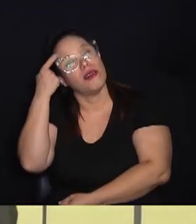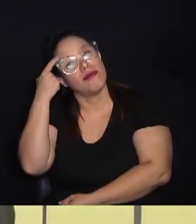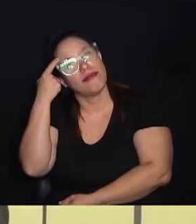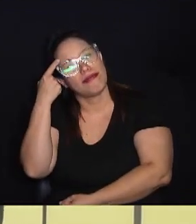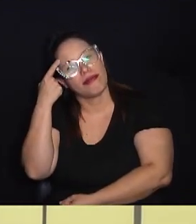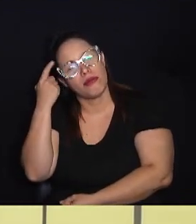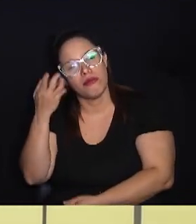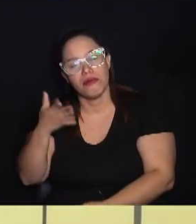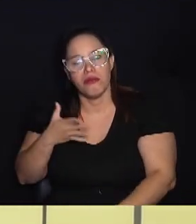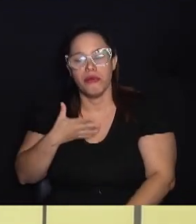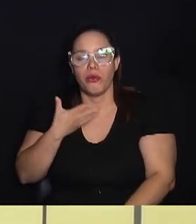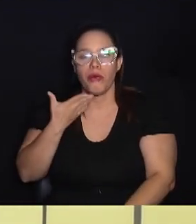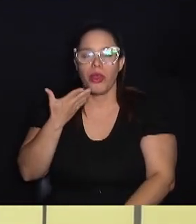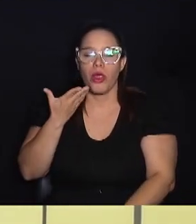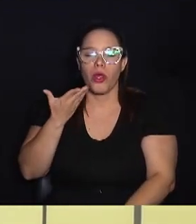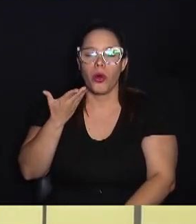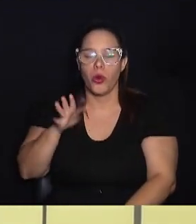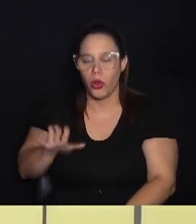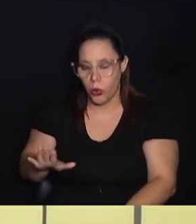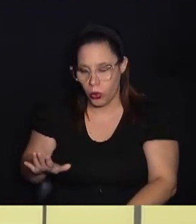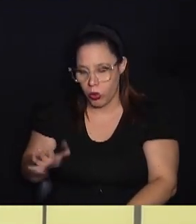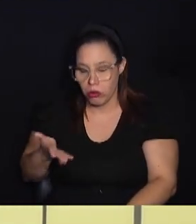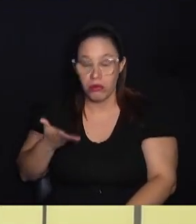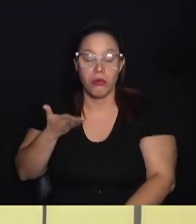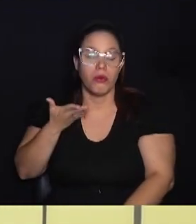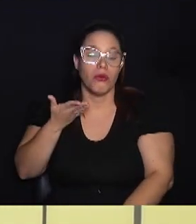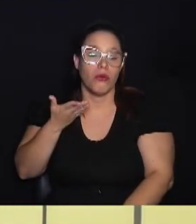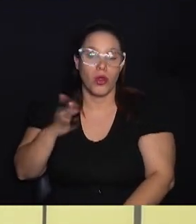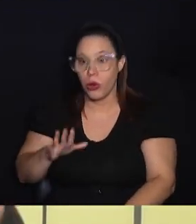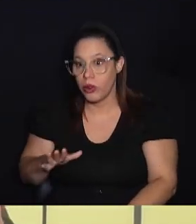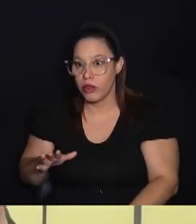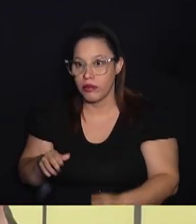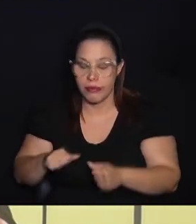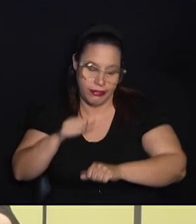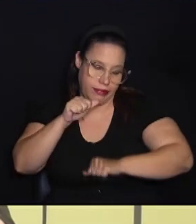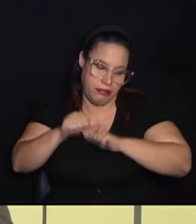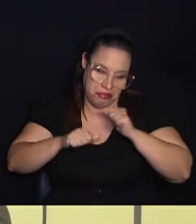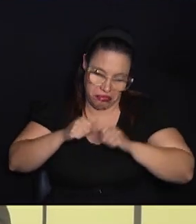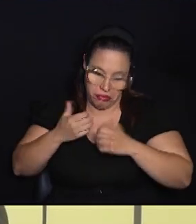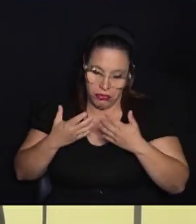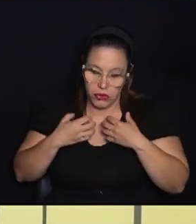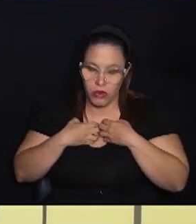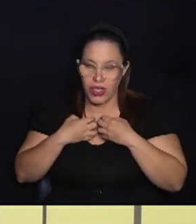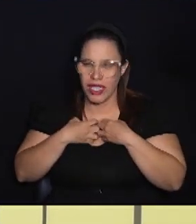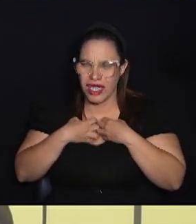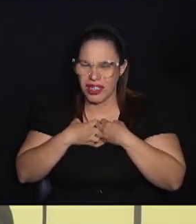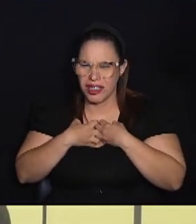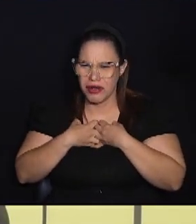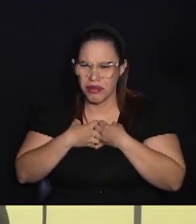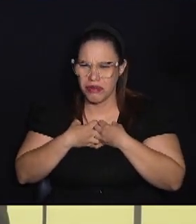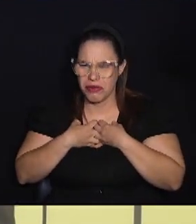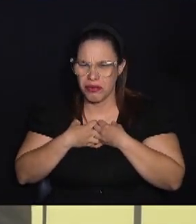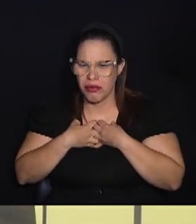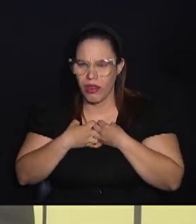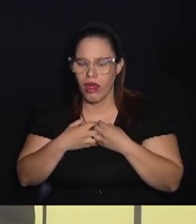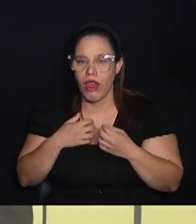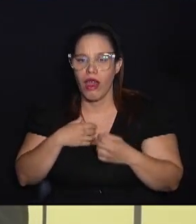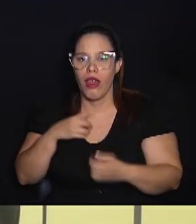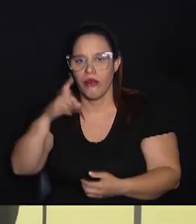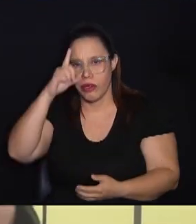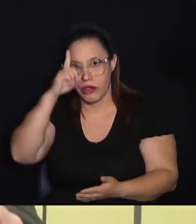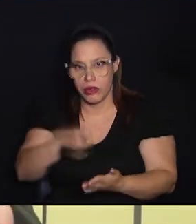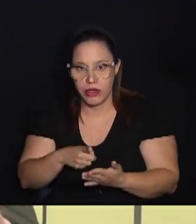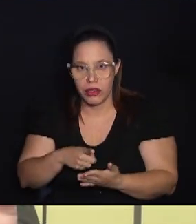usa respiração para modular o seu modo de estar a maneira o que você tá se sentindo isso tem efeitos diretos em sintomas